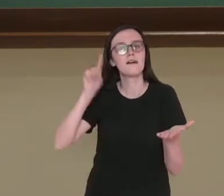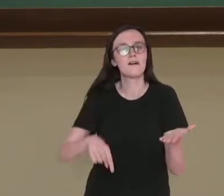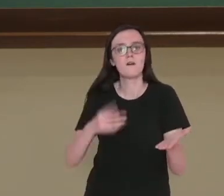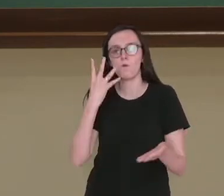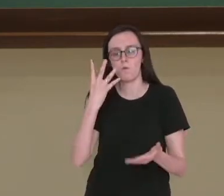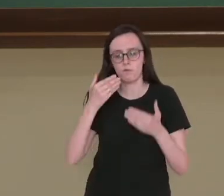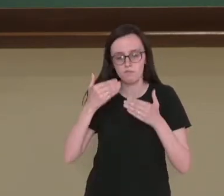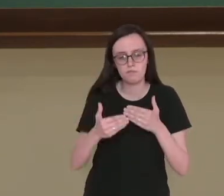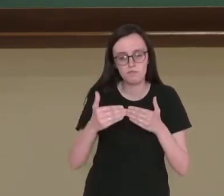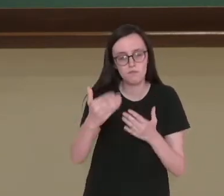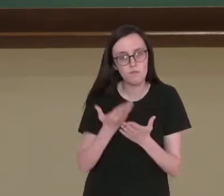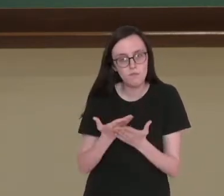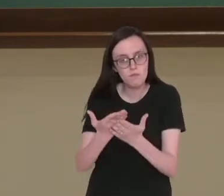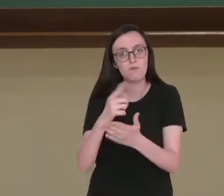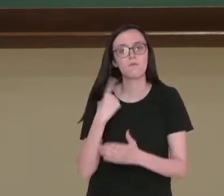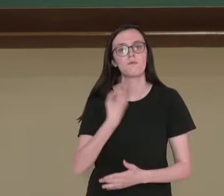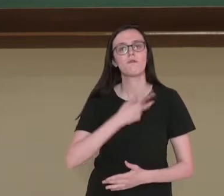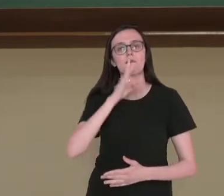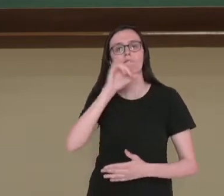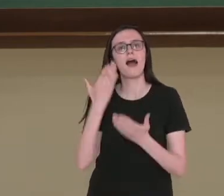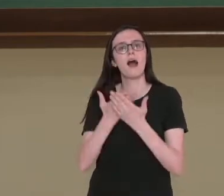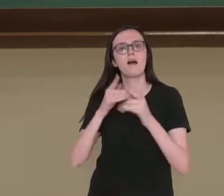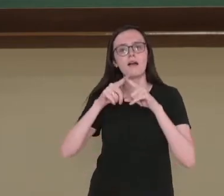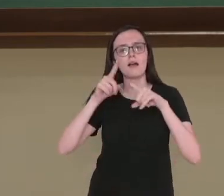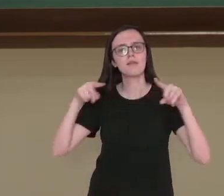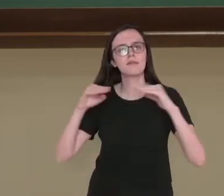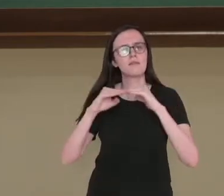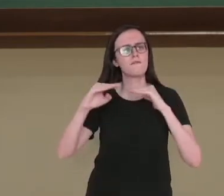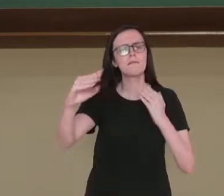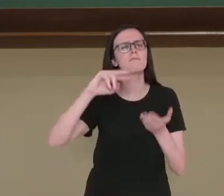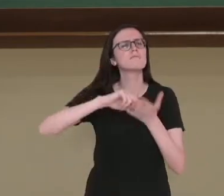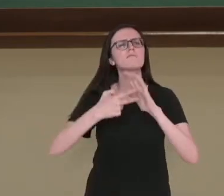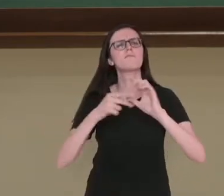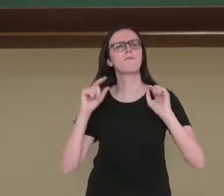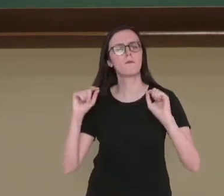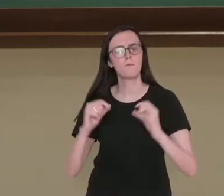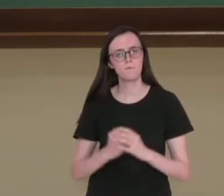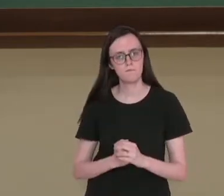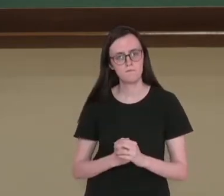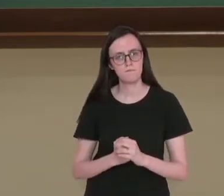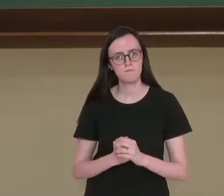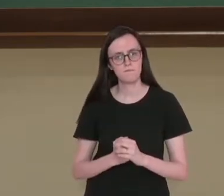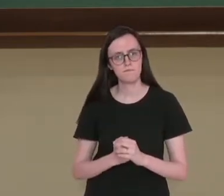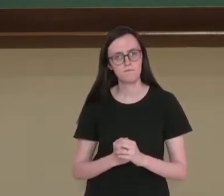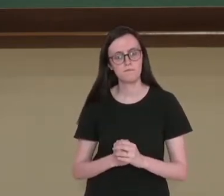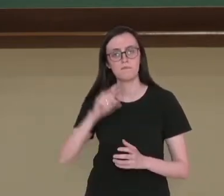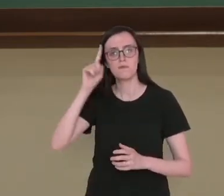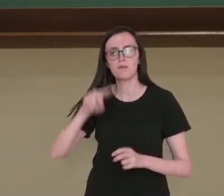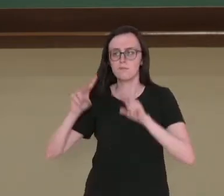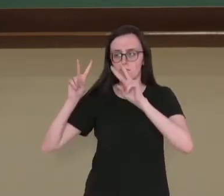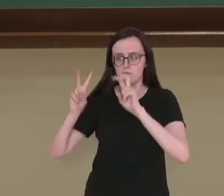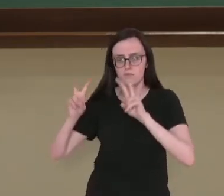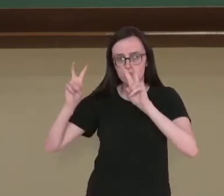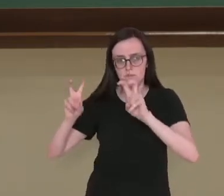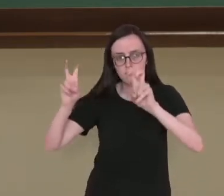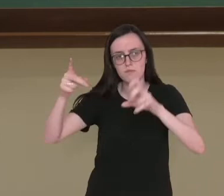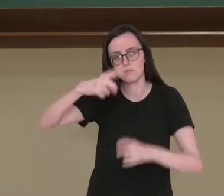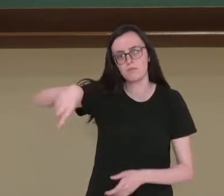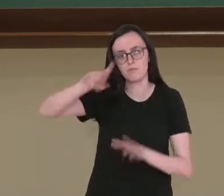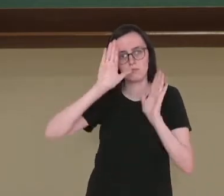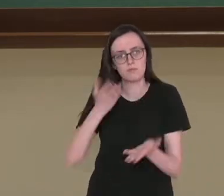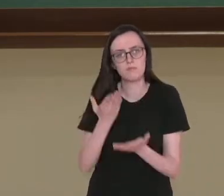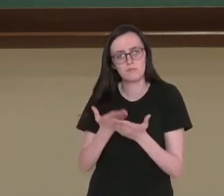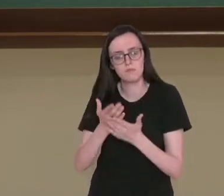primeiras aulas nós vamos ter uma aula de nivelamento. O que é o nivelamento? São assuntos que vocês tiveram no